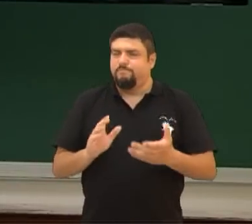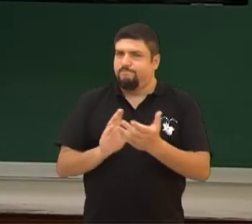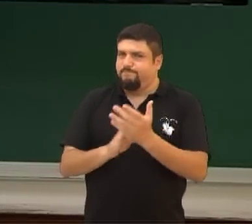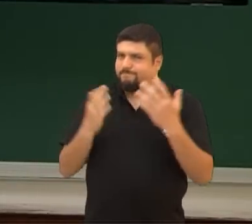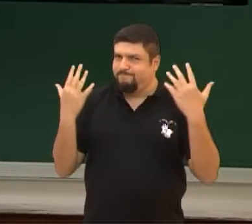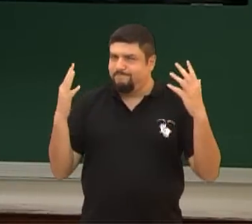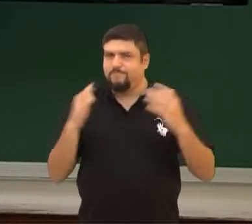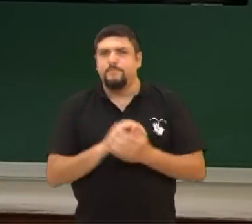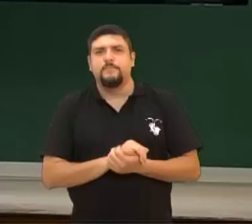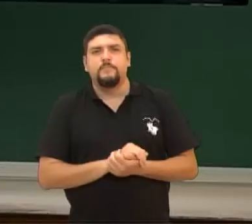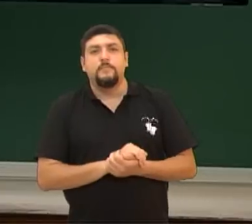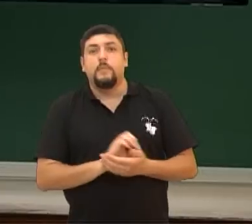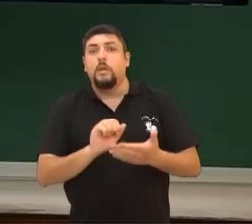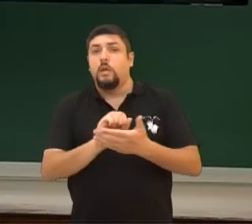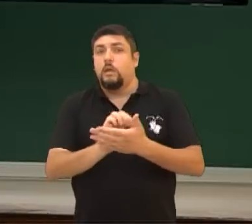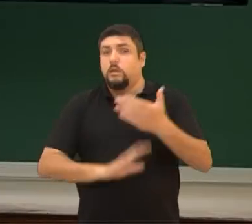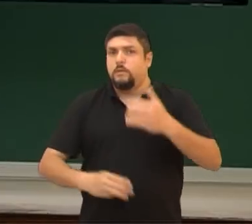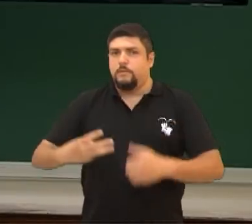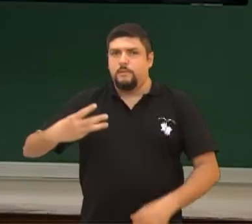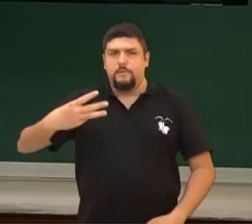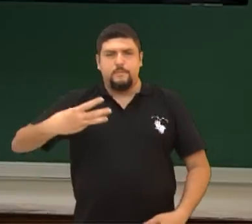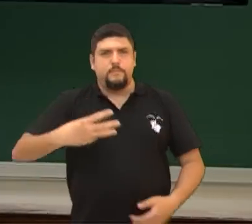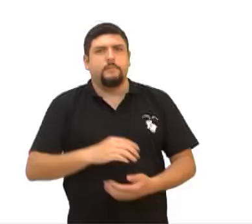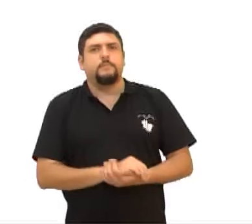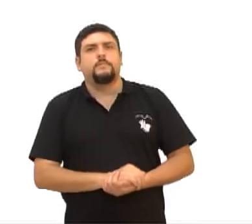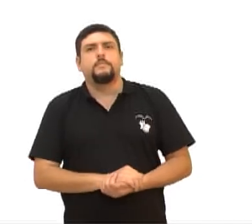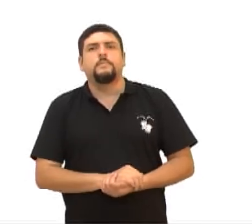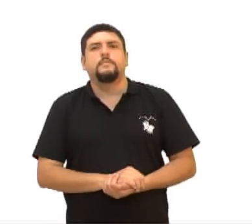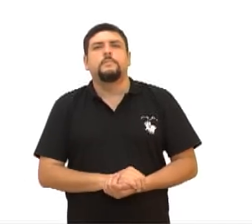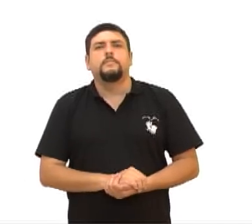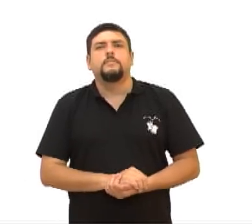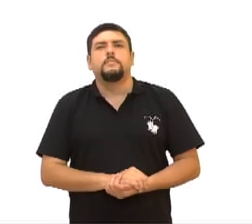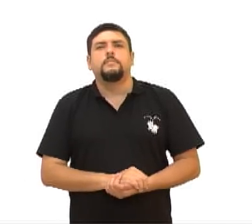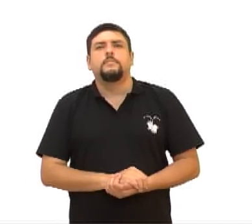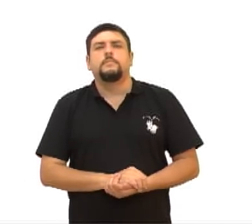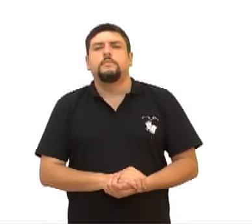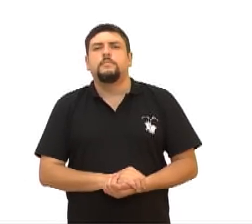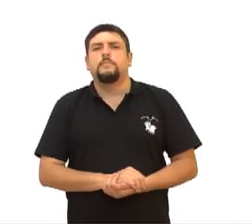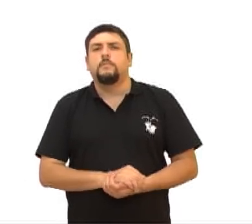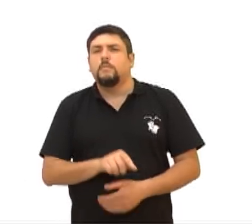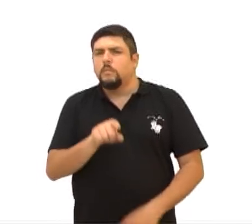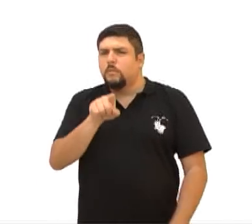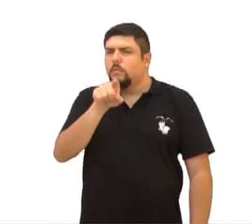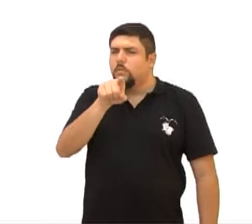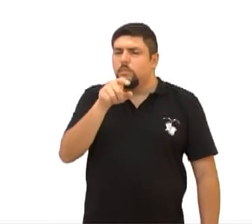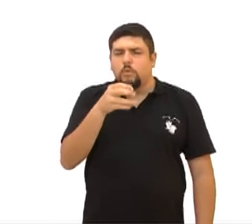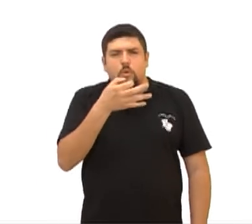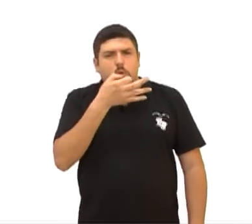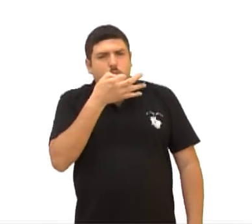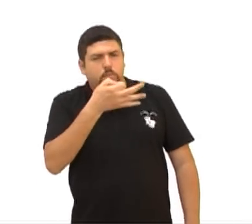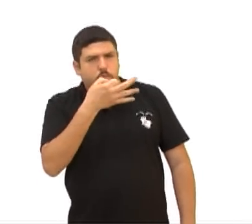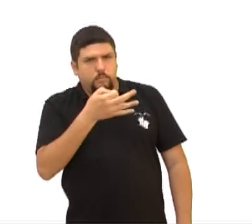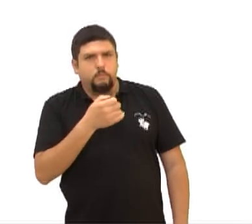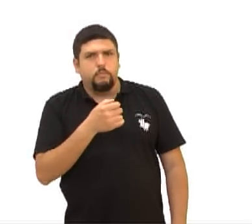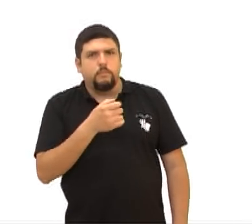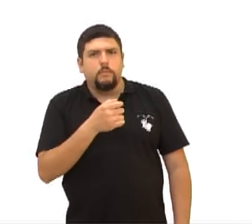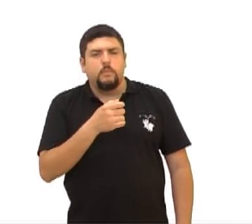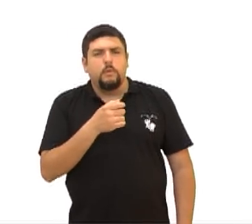acertaria. Atividade 3. Em sua opinião, como a economia de água pode